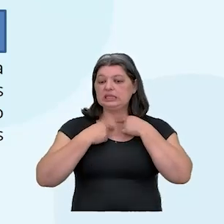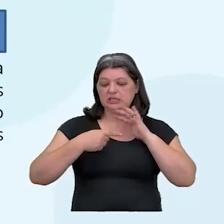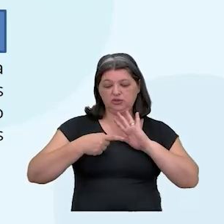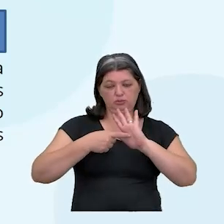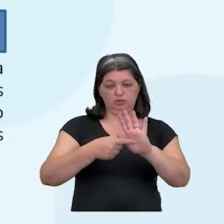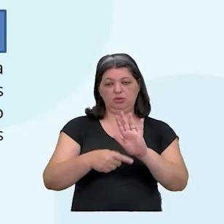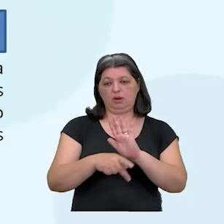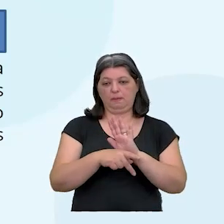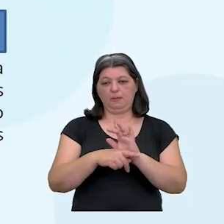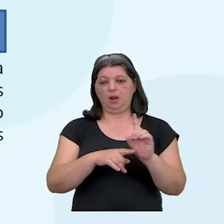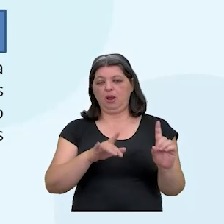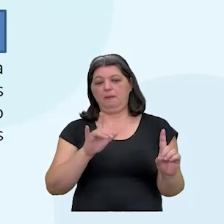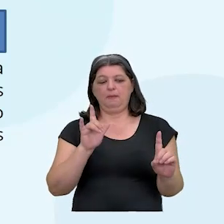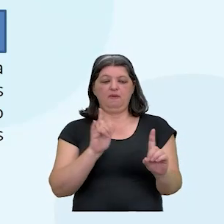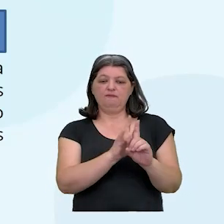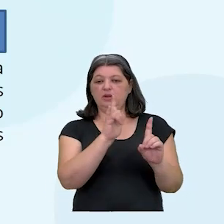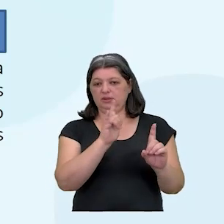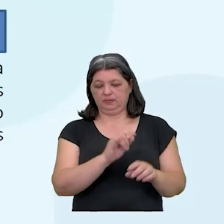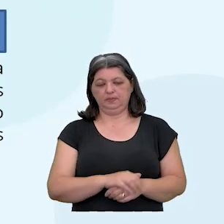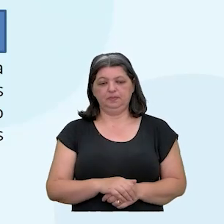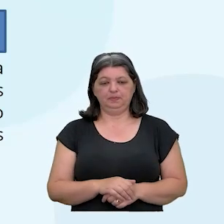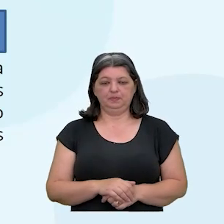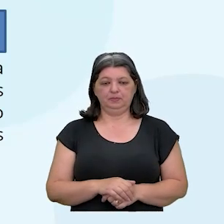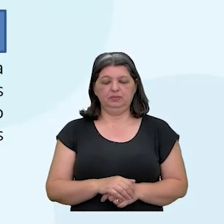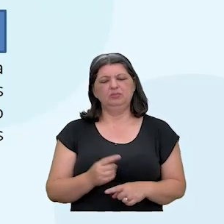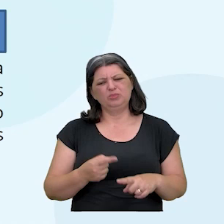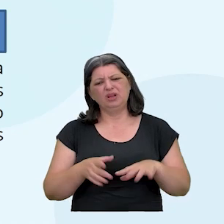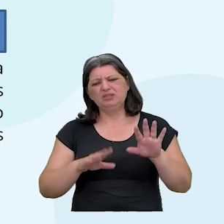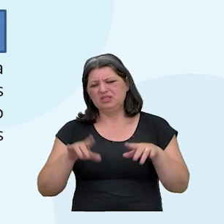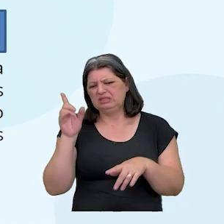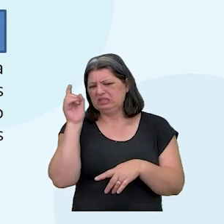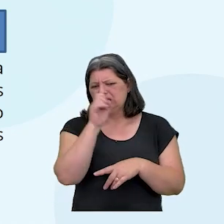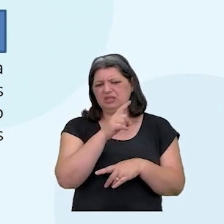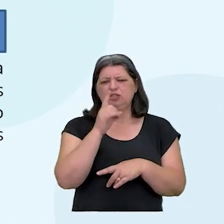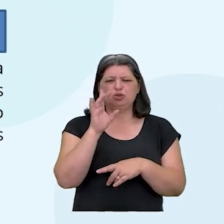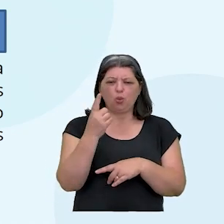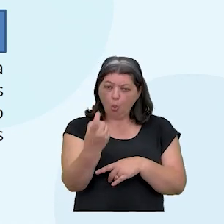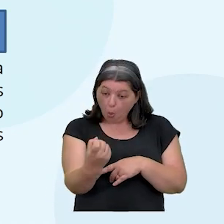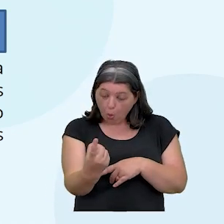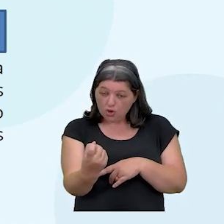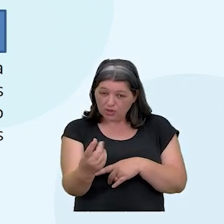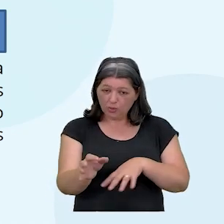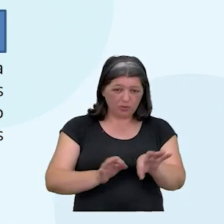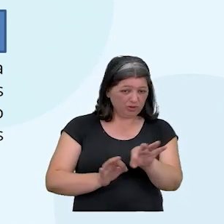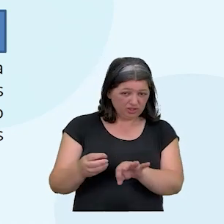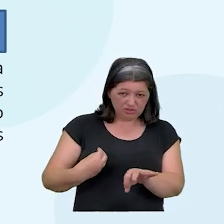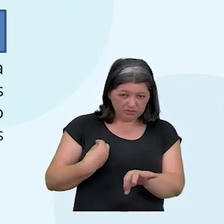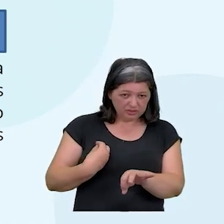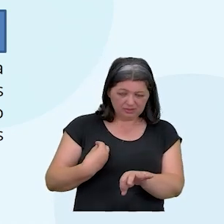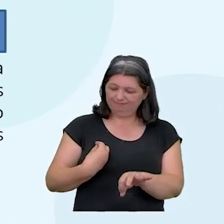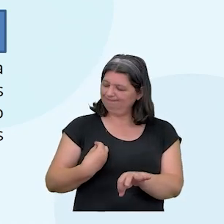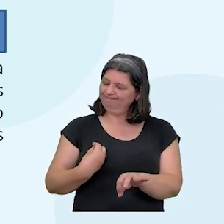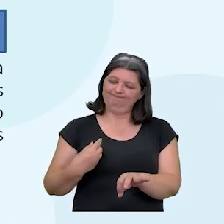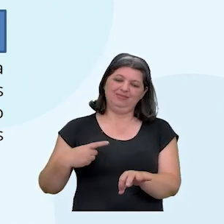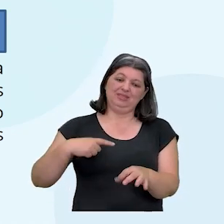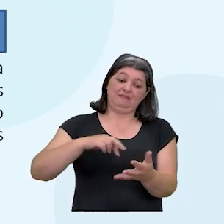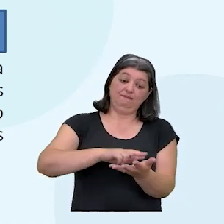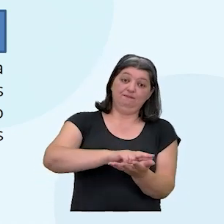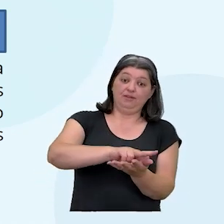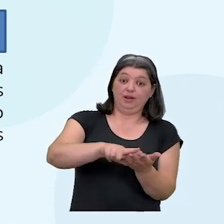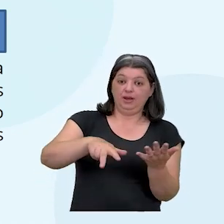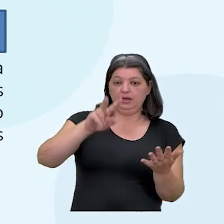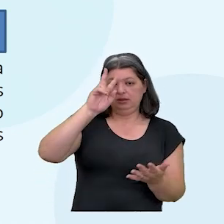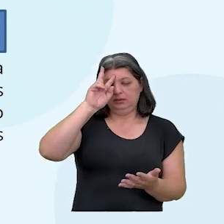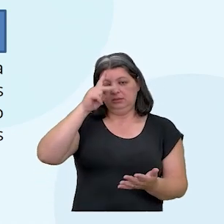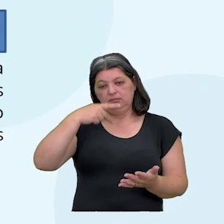fanzine? Tem que dar uma pensada aí, porque dificilmente uma pessoa tem só um projeto de vida. Tem vários projetos ao longo da vida, projetos pessoais,